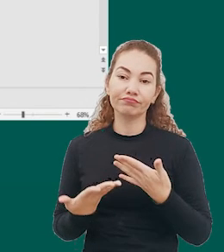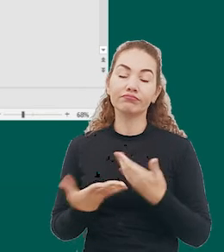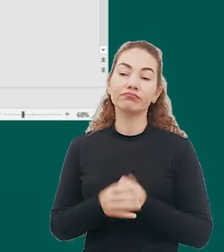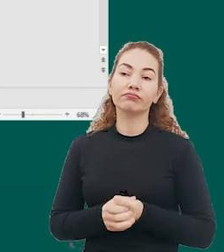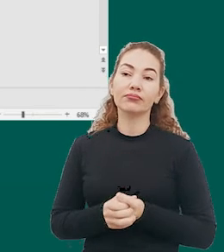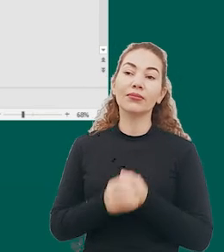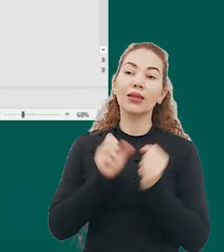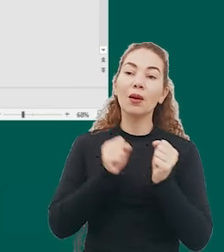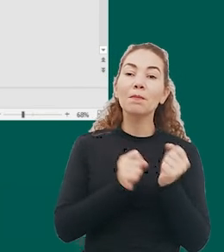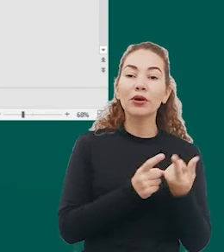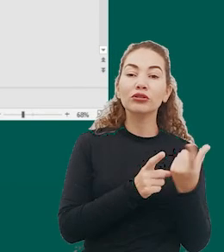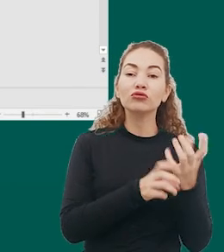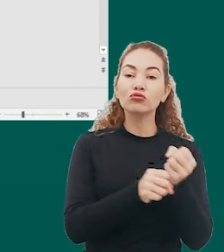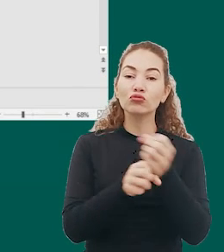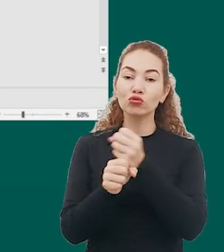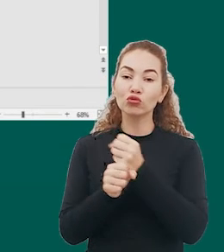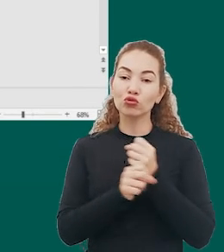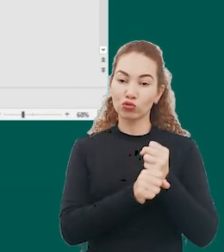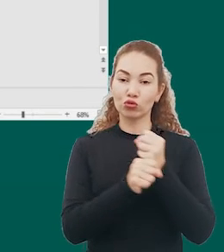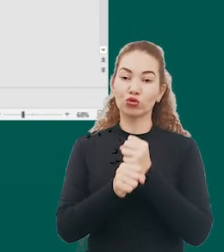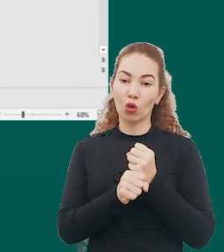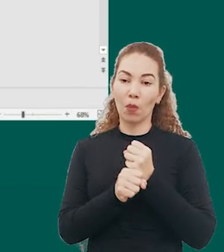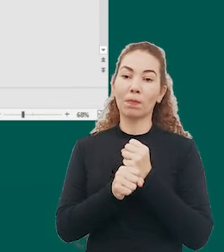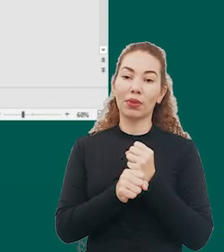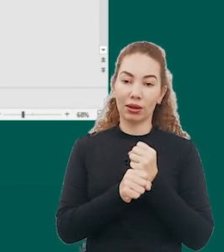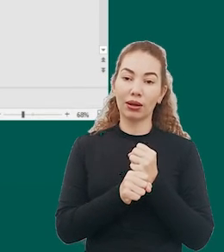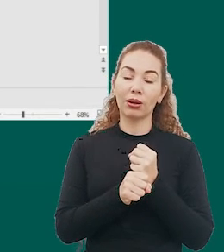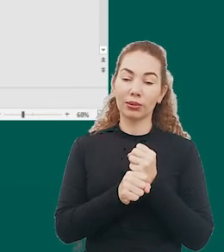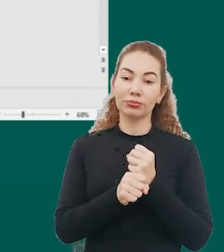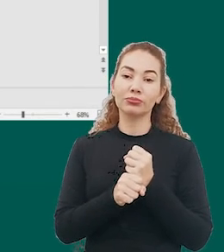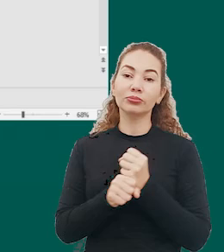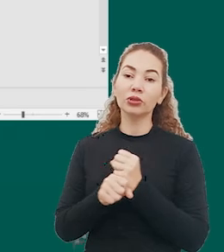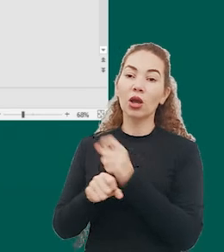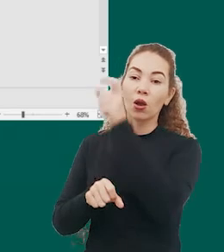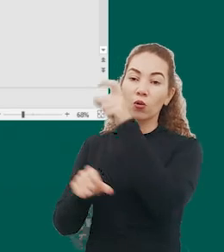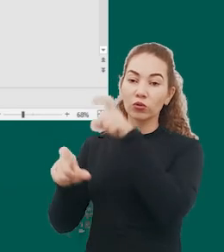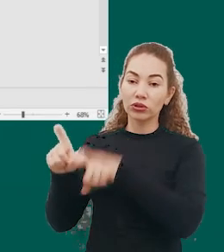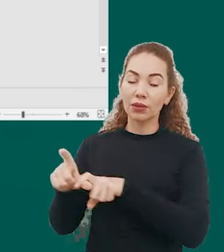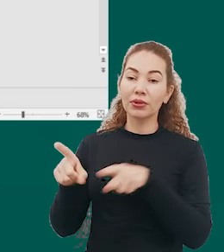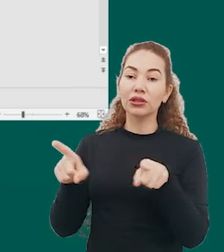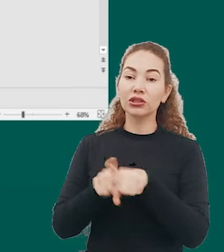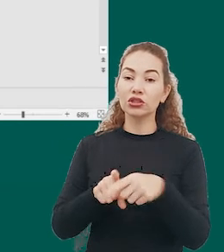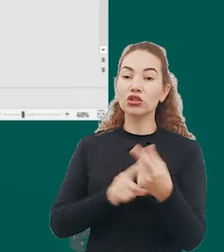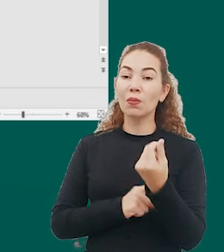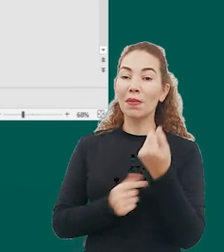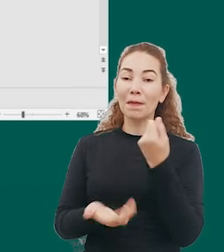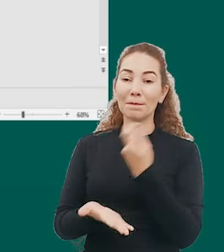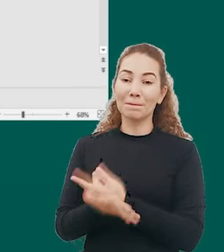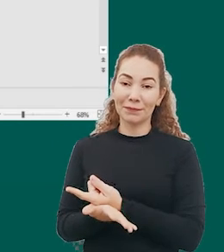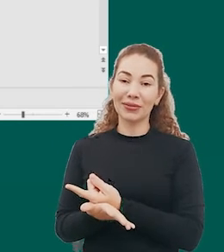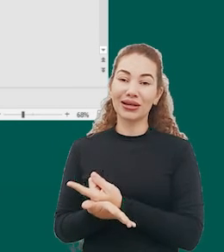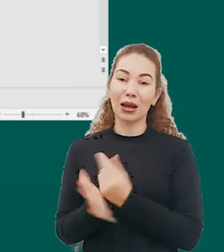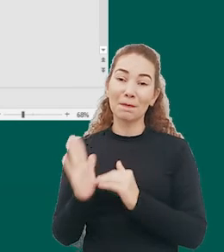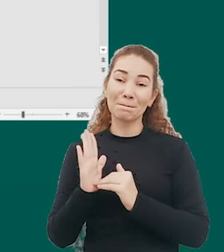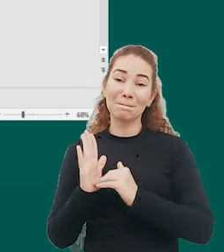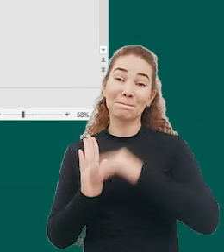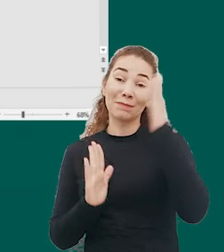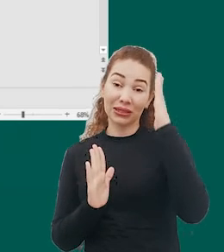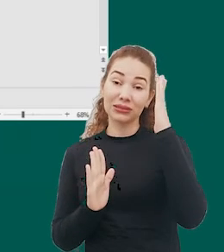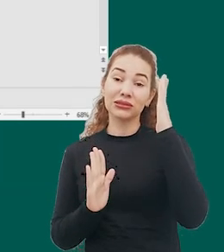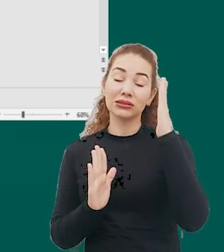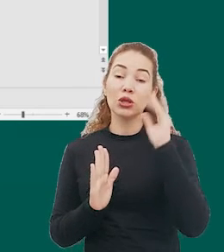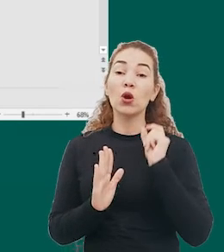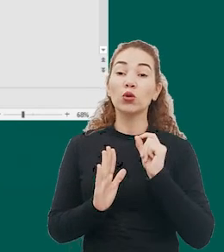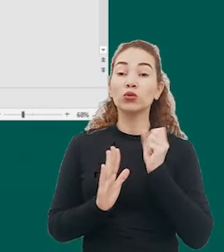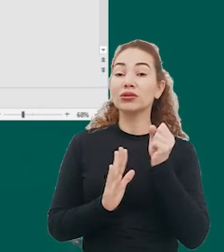vai somar os rendimentos tributáveis deles com o do titular e às vezes o valor a pagar dá maior